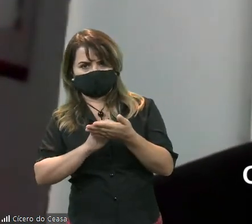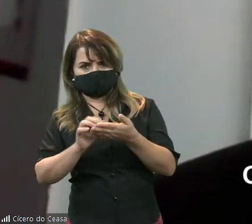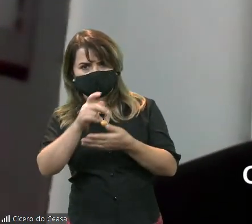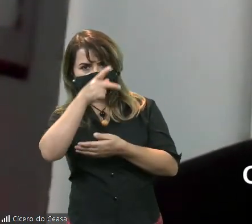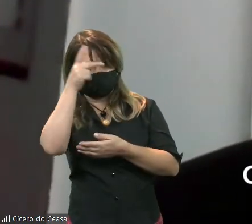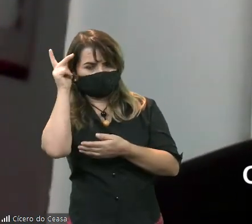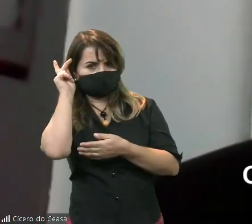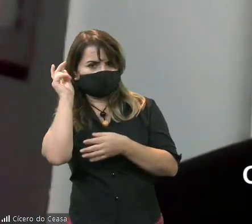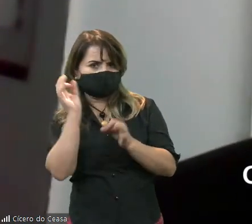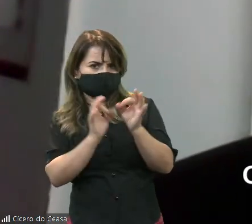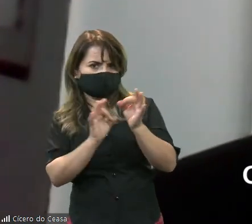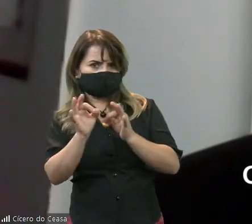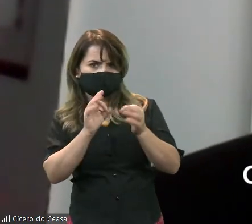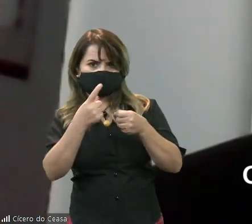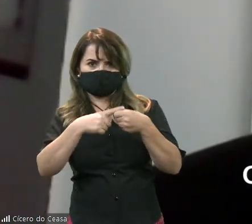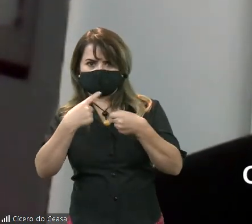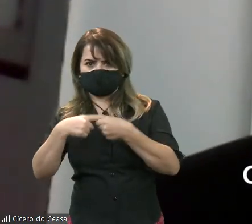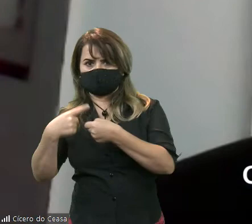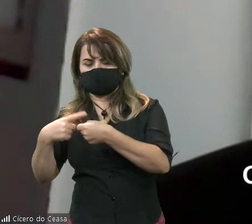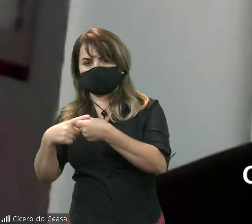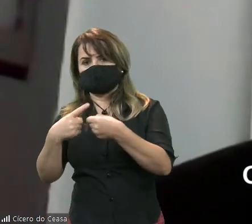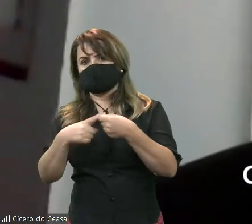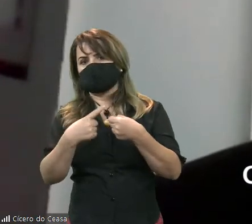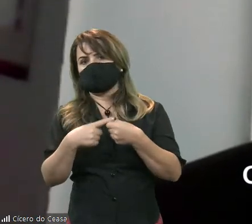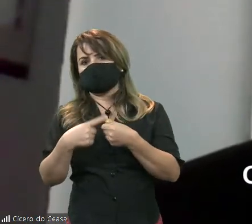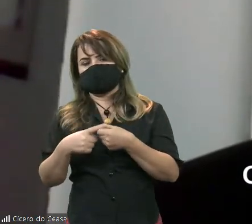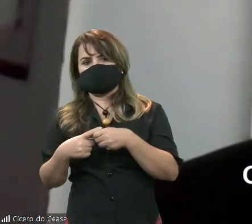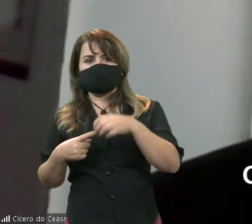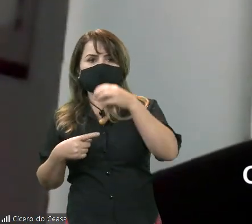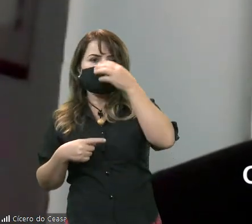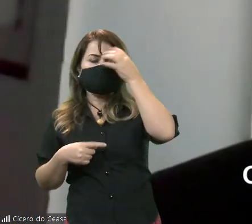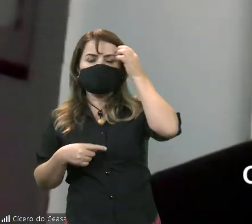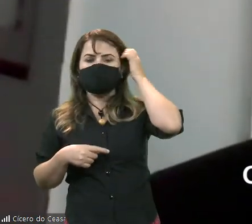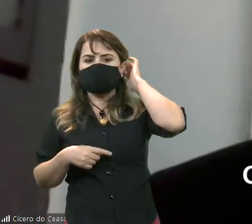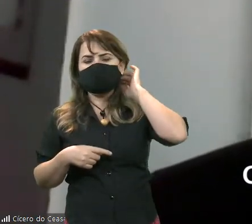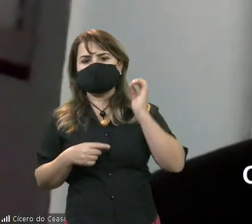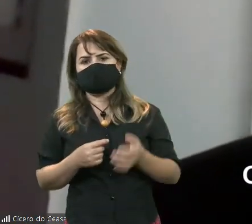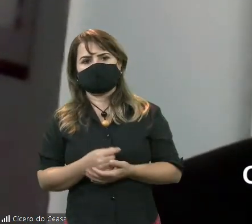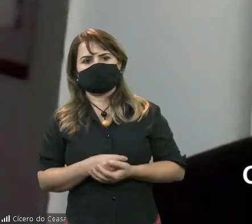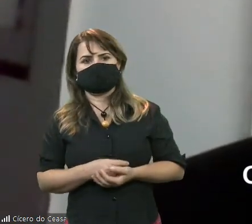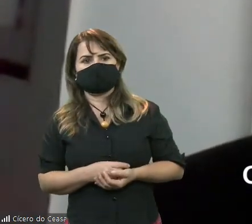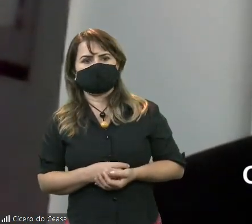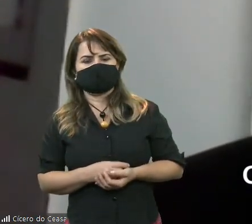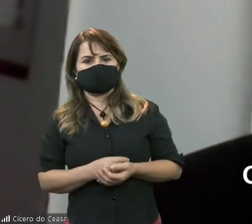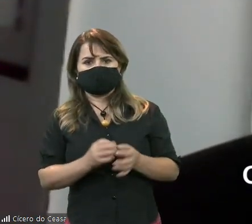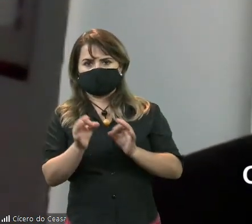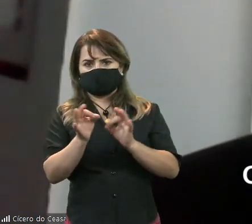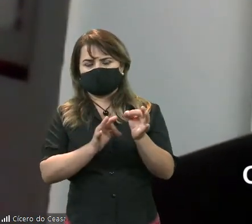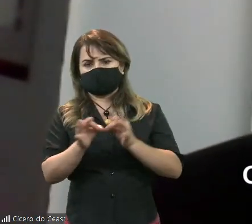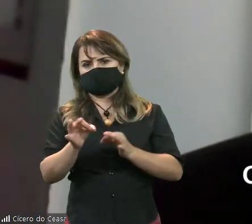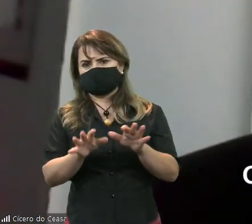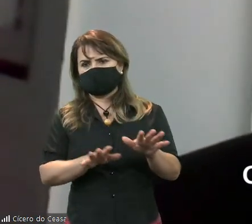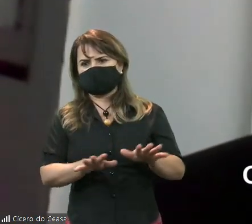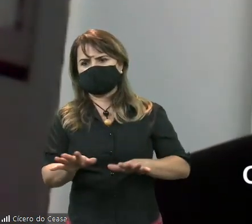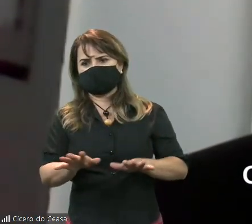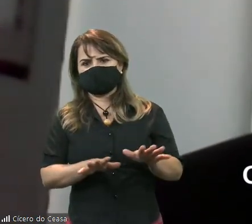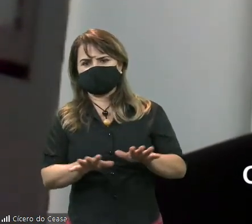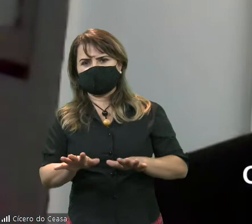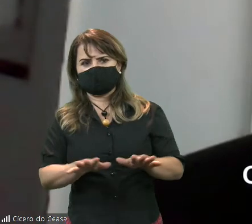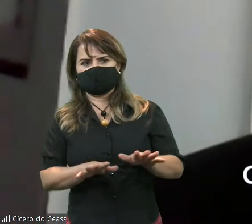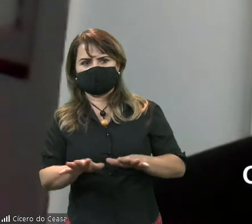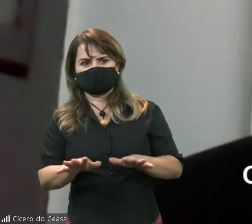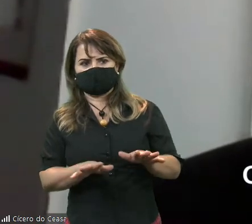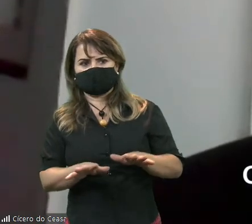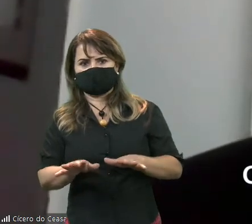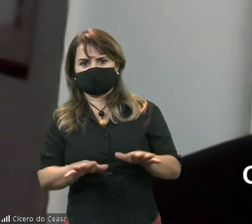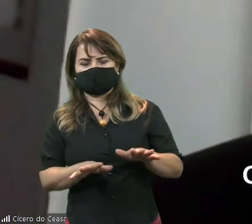que ele possa colocar em prática esse tão sonhado plano de mobilidade urbana da nossa